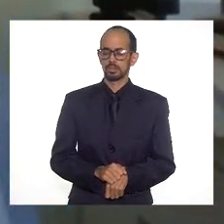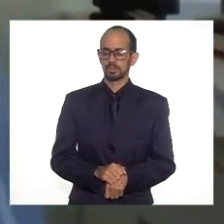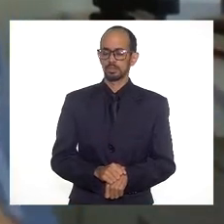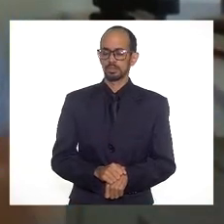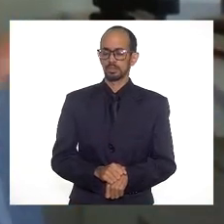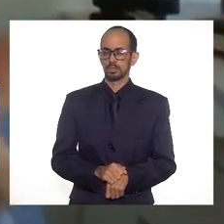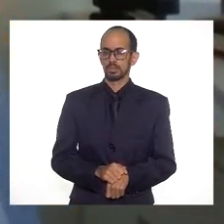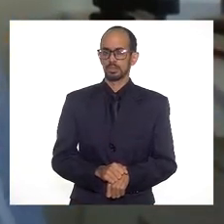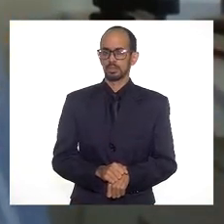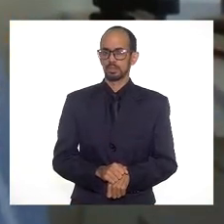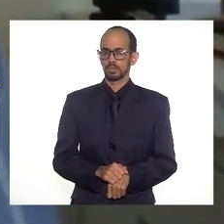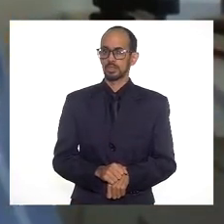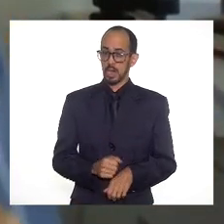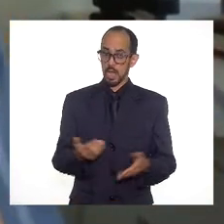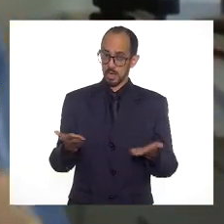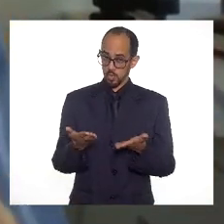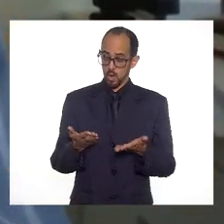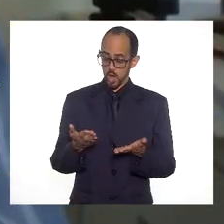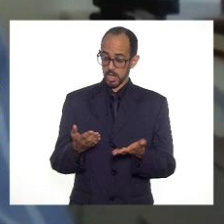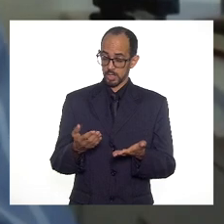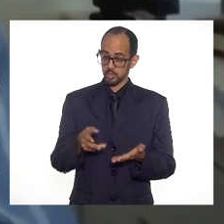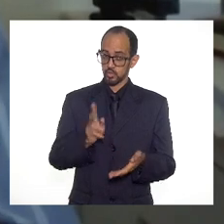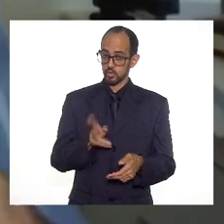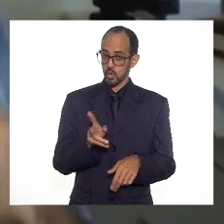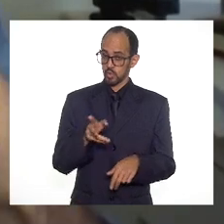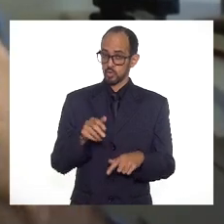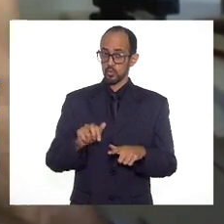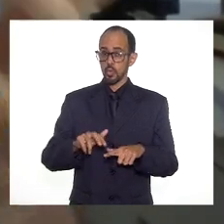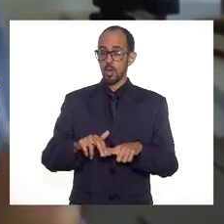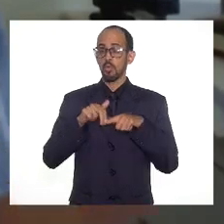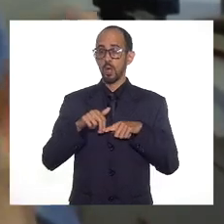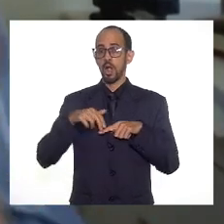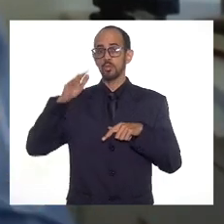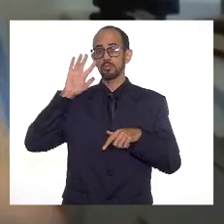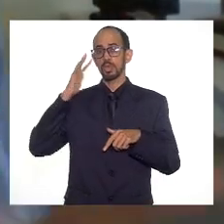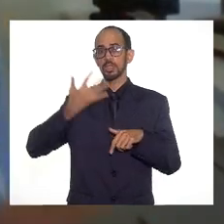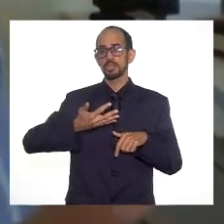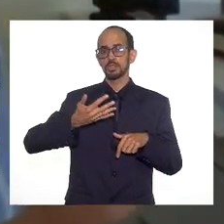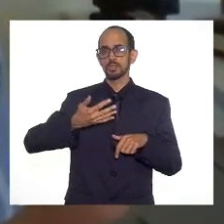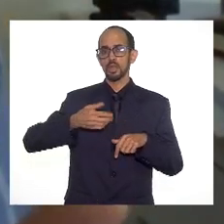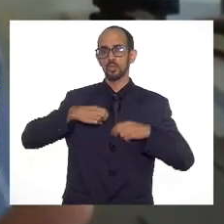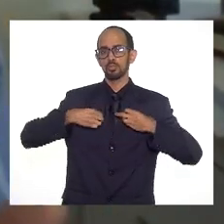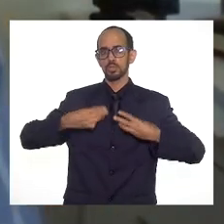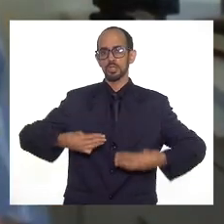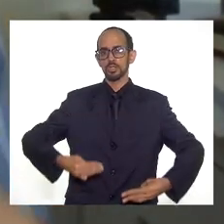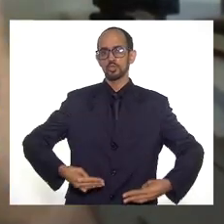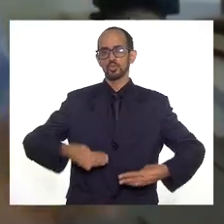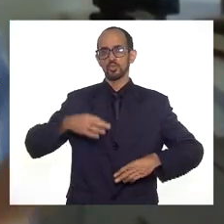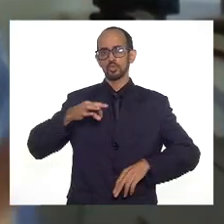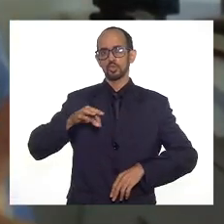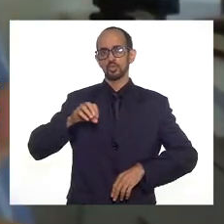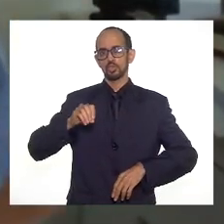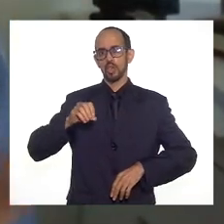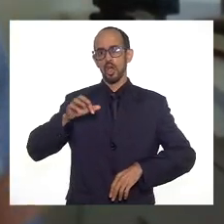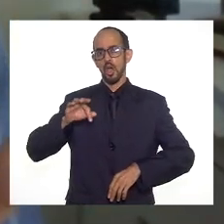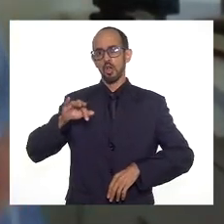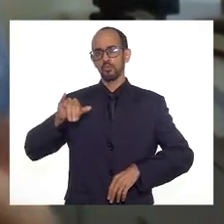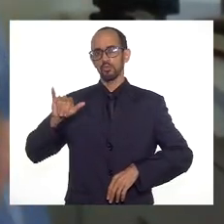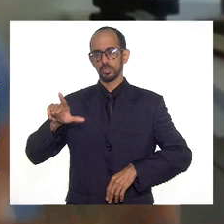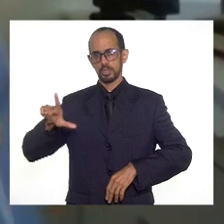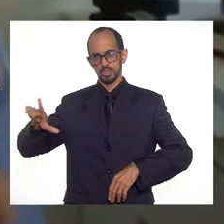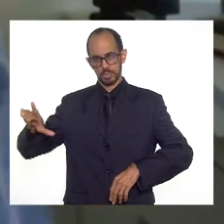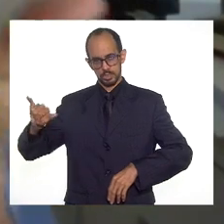nós estamos nele por uma decisão do ministro Toffoli, por uma liminar, e